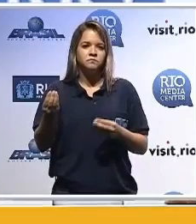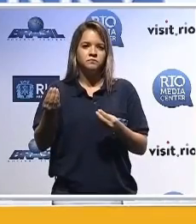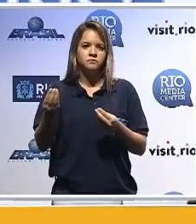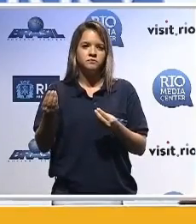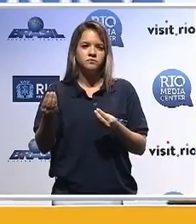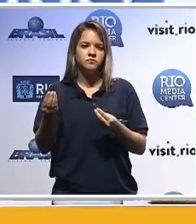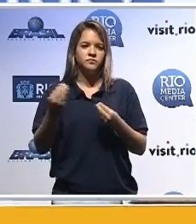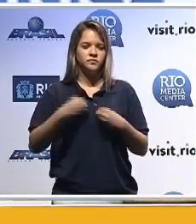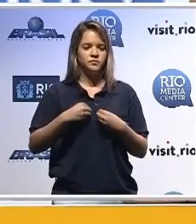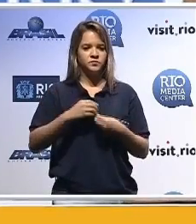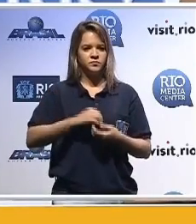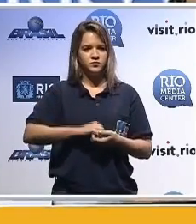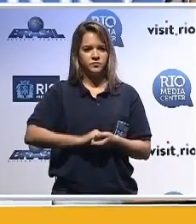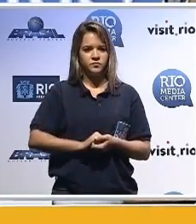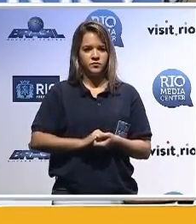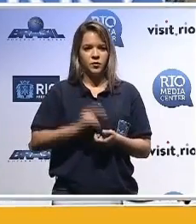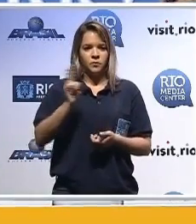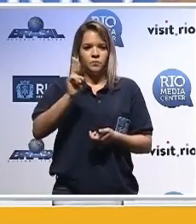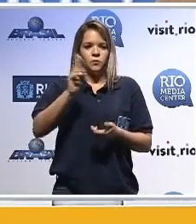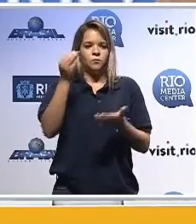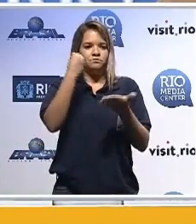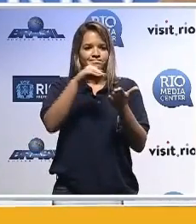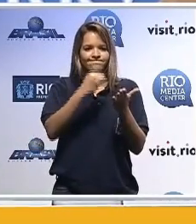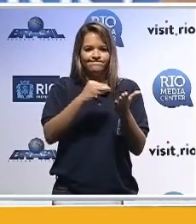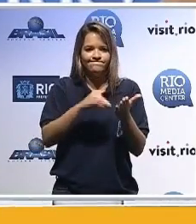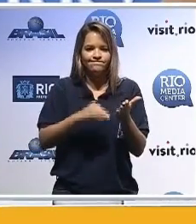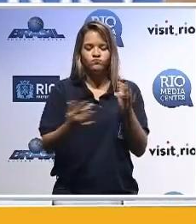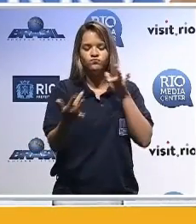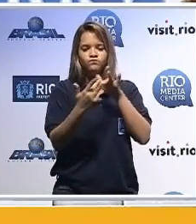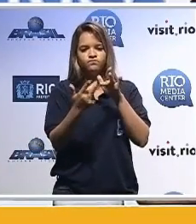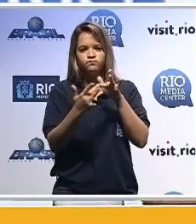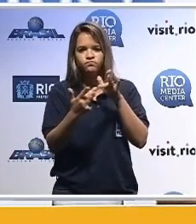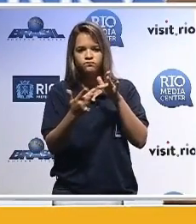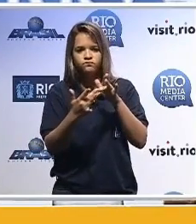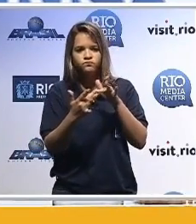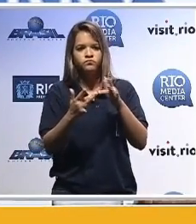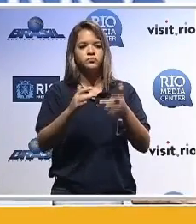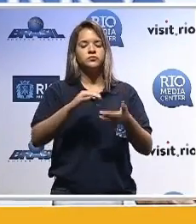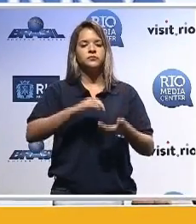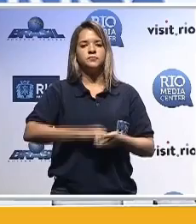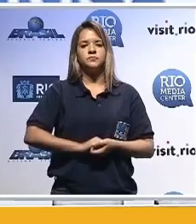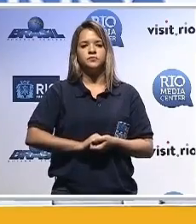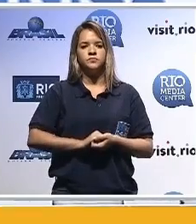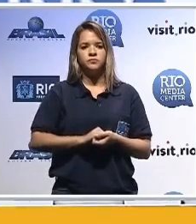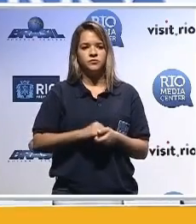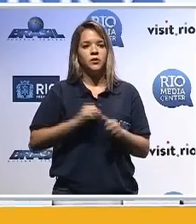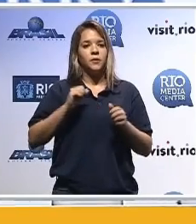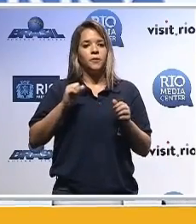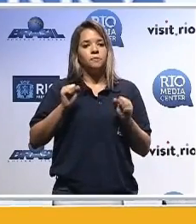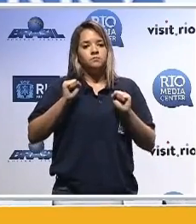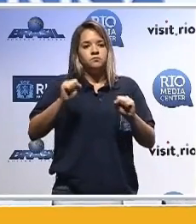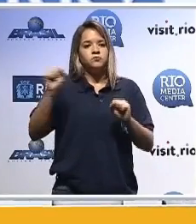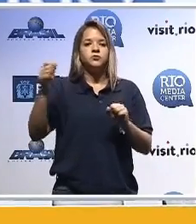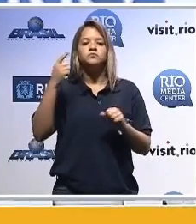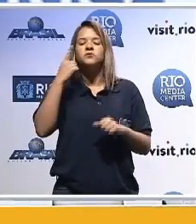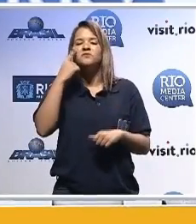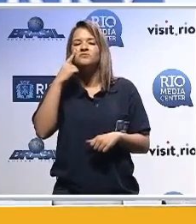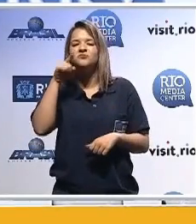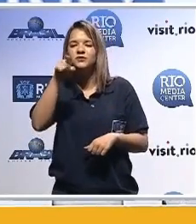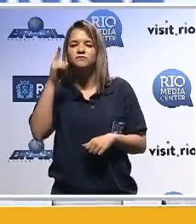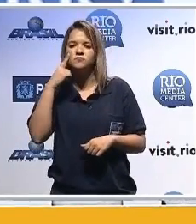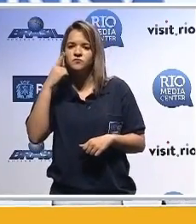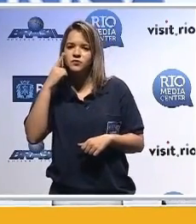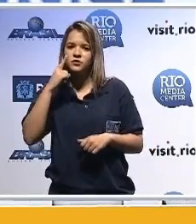a sua direção, para que eu possa realmente fazer um levantamento de lá, para ver, porque para nós,